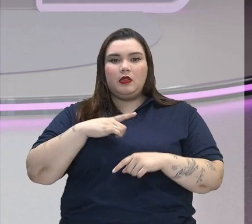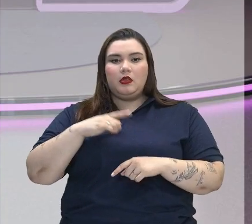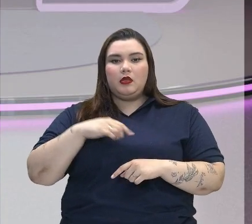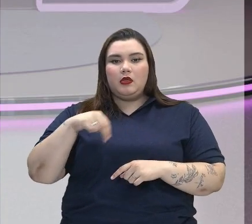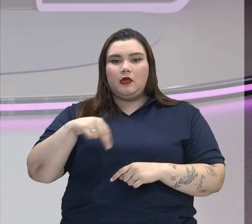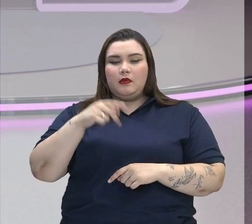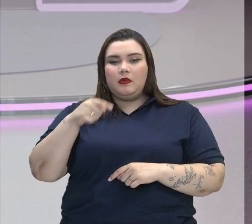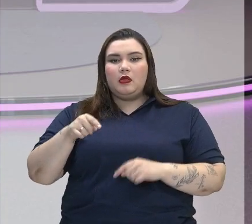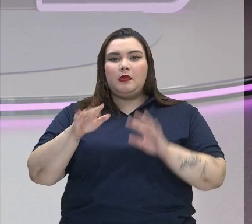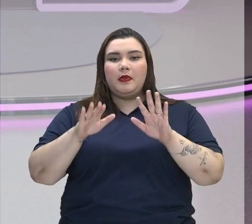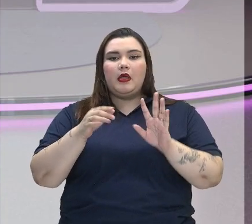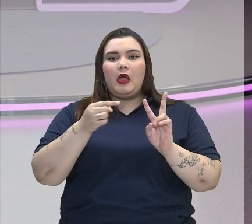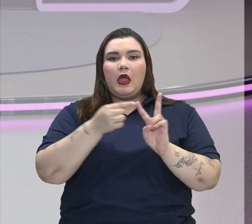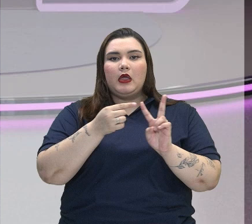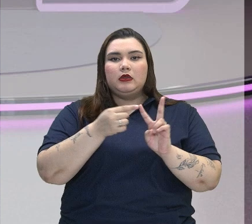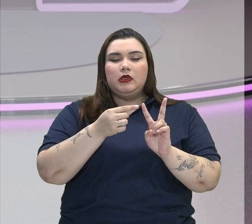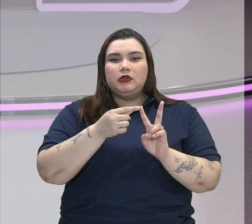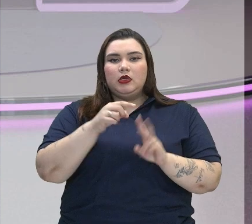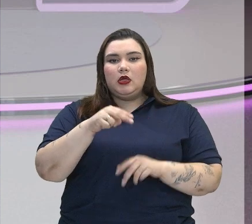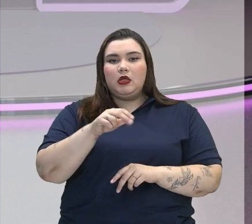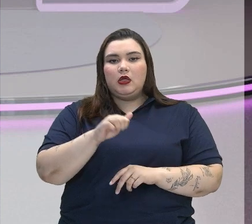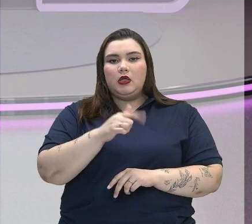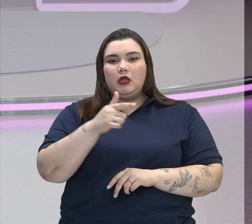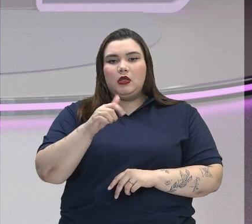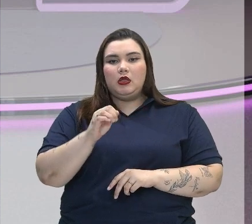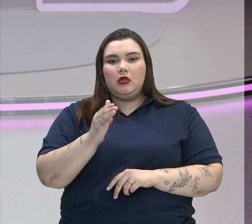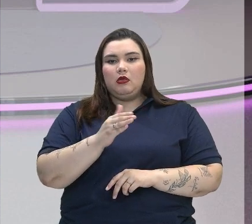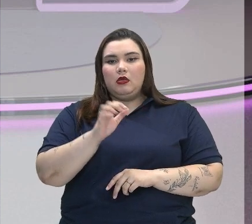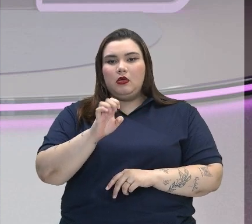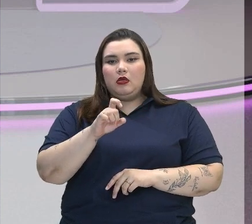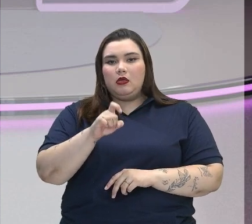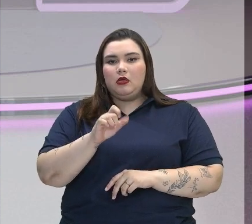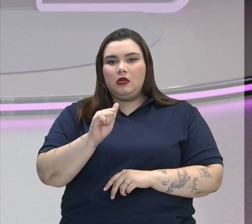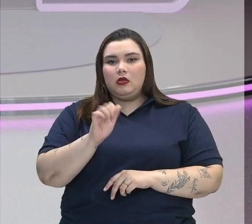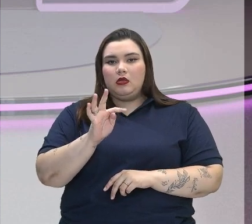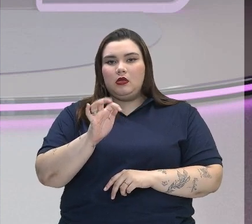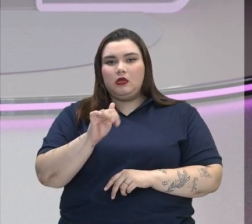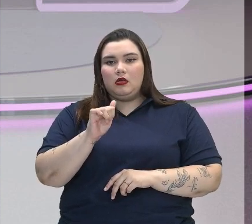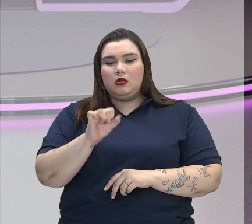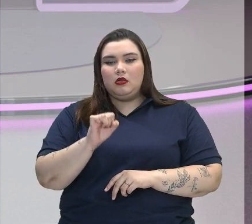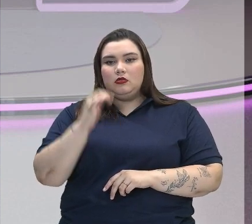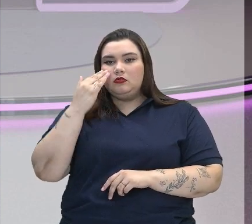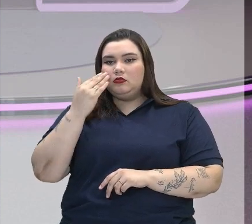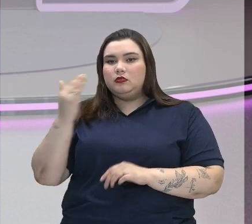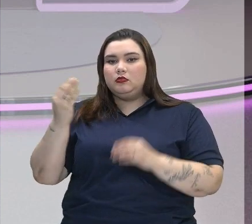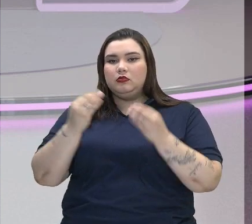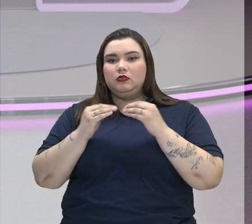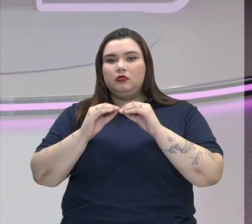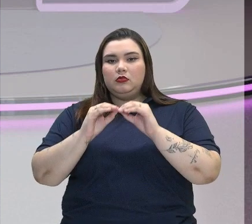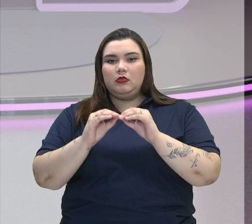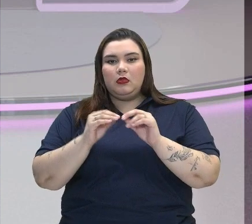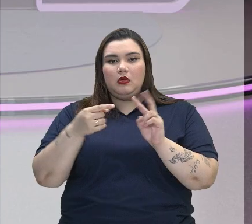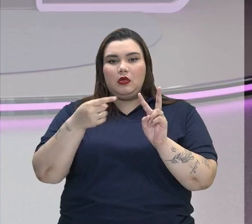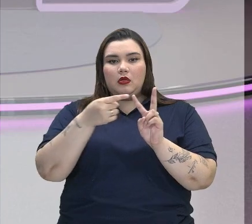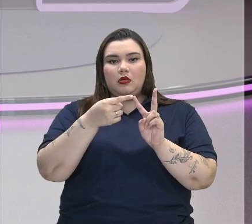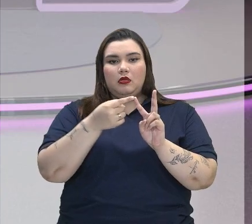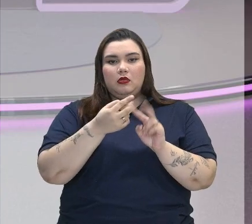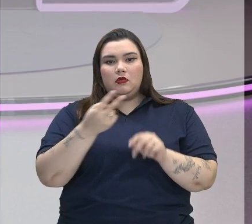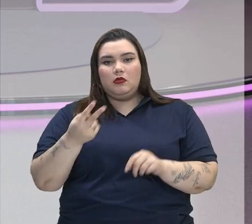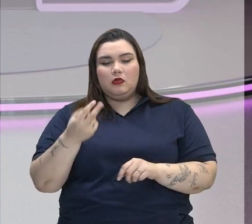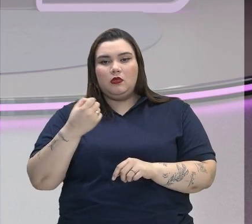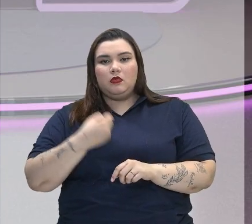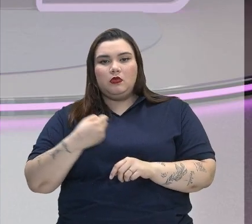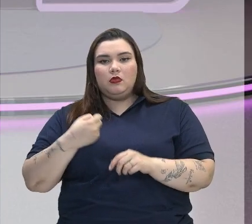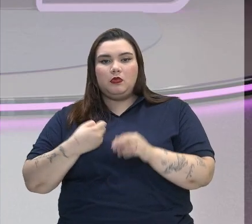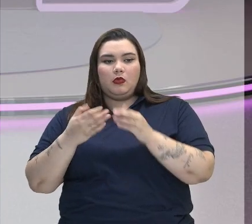não exatas. Então, nós trouxemos aqui 3 exemplos. Colocando na calculadora, se você colocar a raiz quadrada de 2, o que